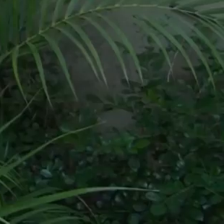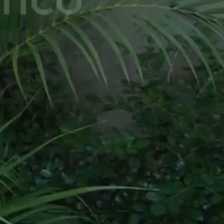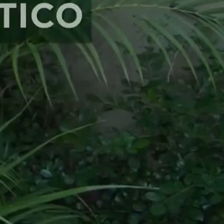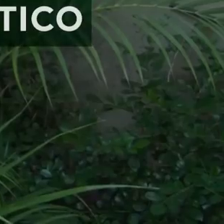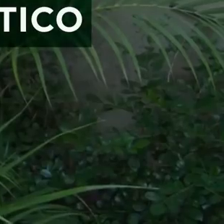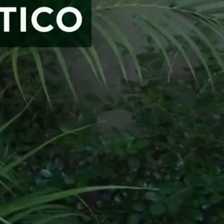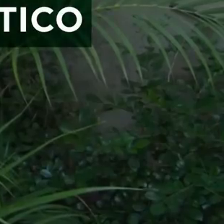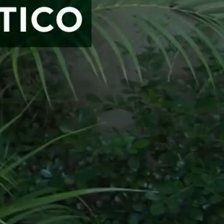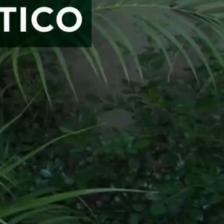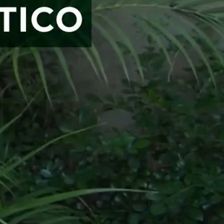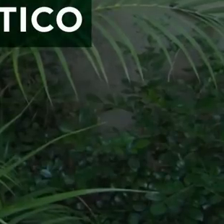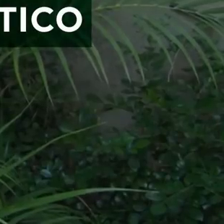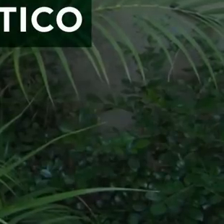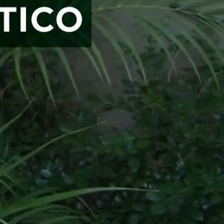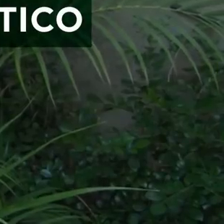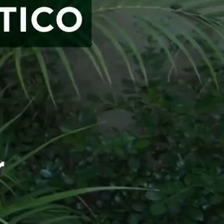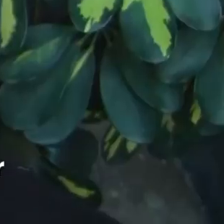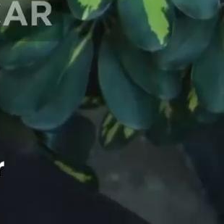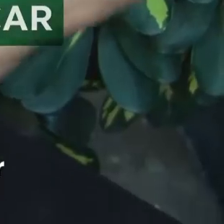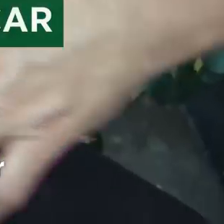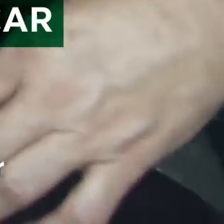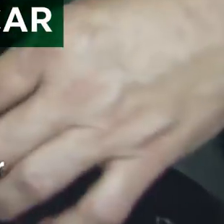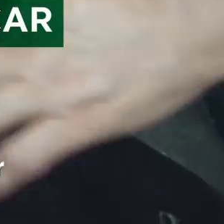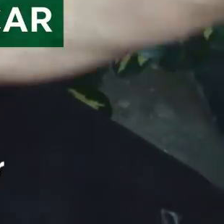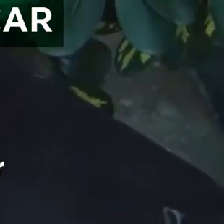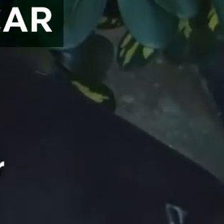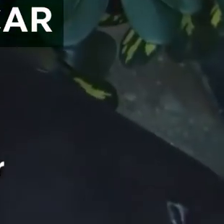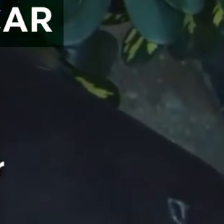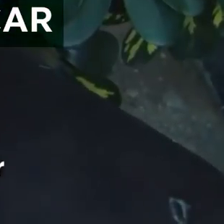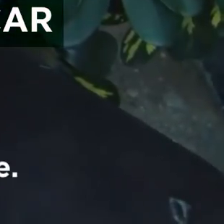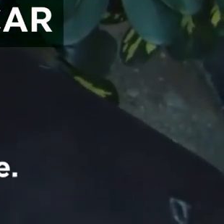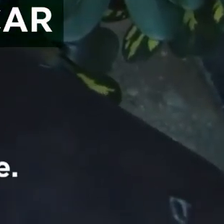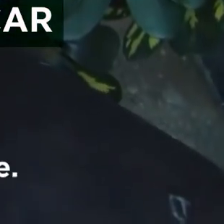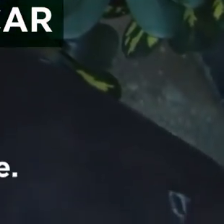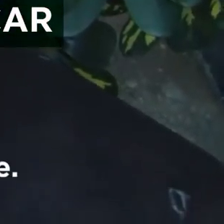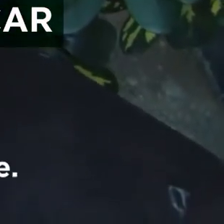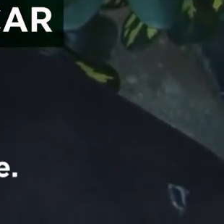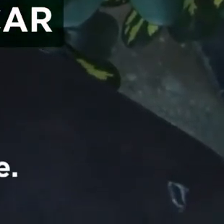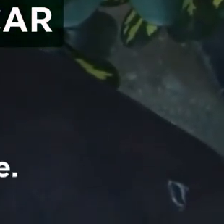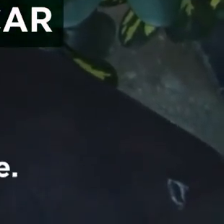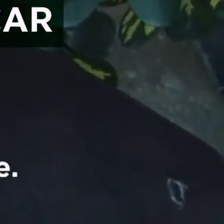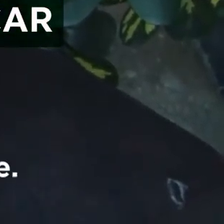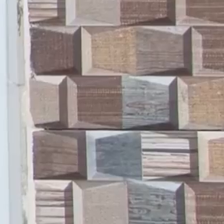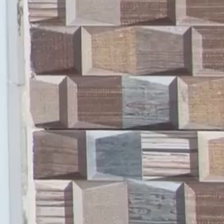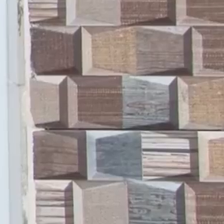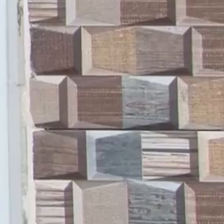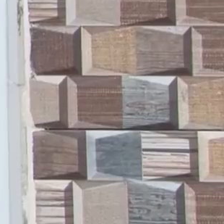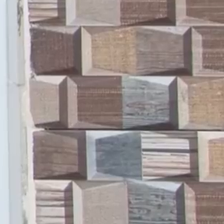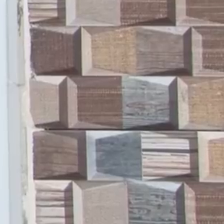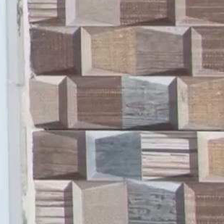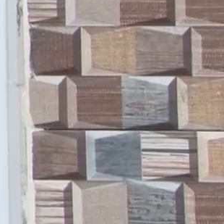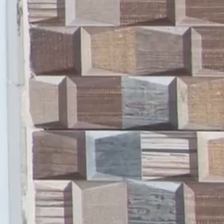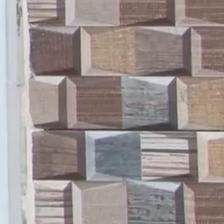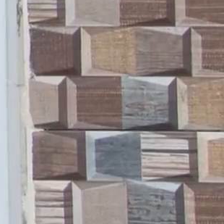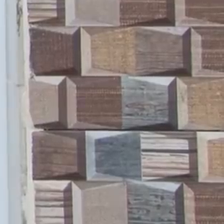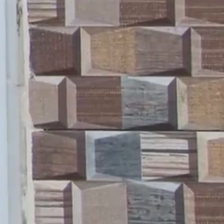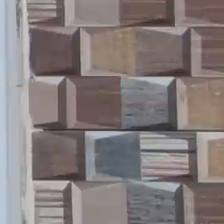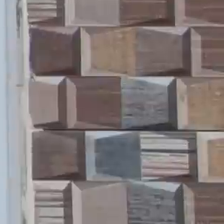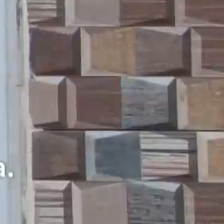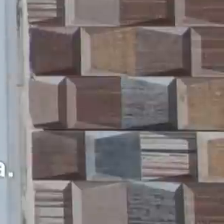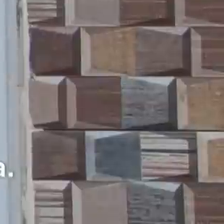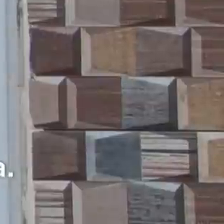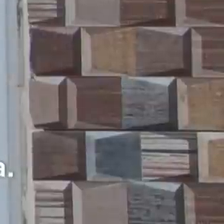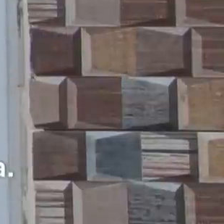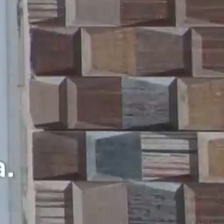retirar a máscara, sempre pelo elástico. Coloque imediatamente para lavar e espere secar para usar novamente. Siga estes cuidados e